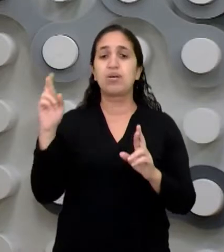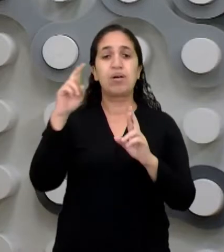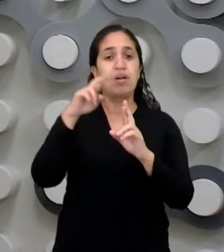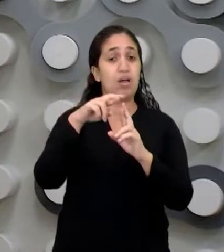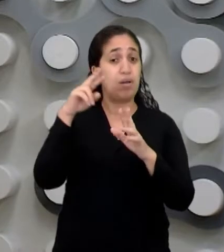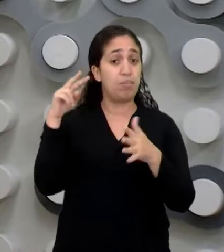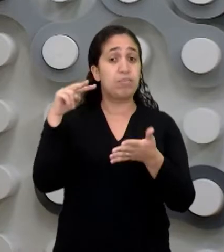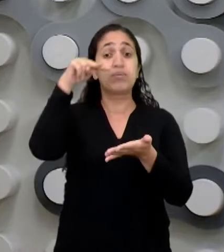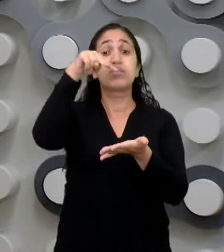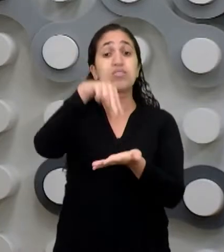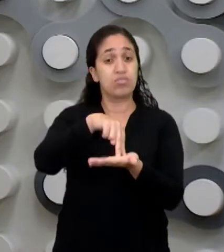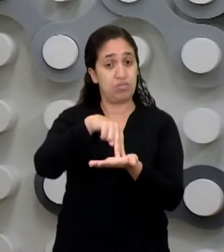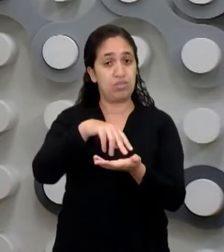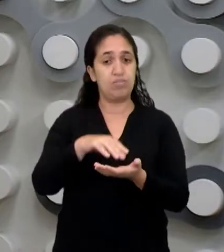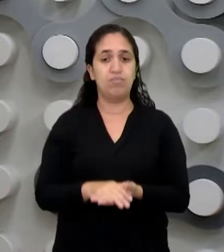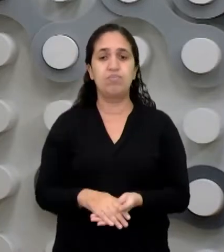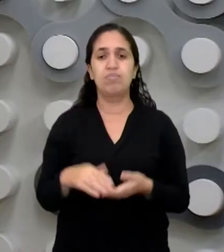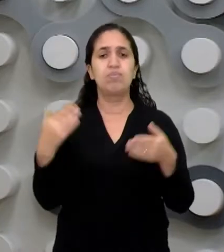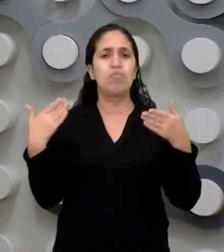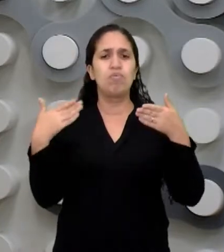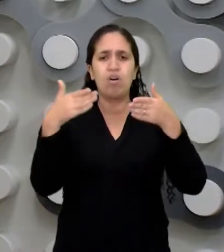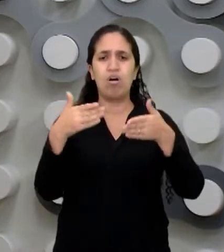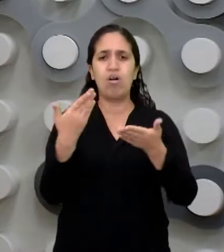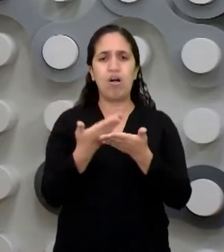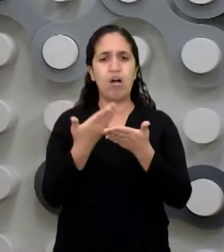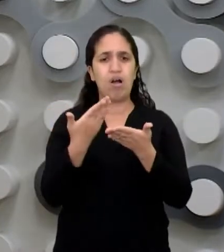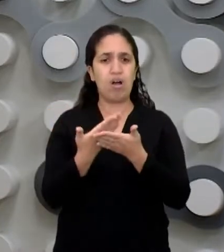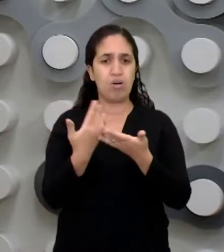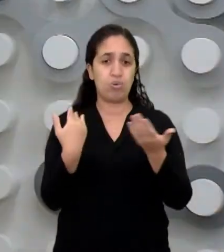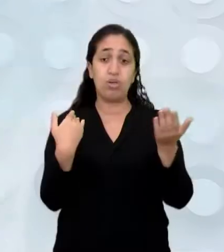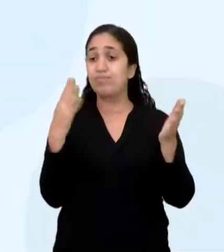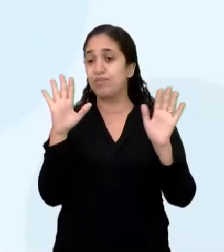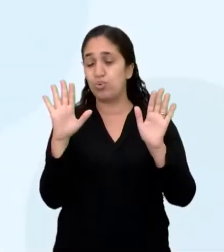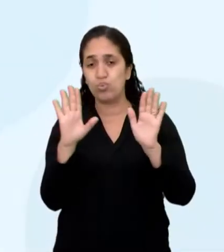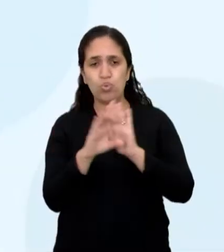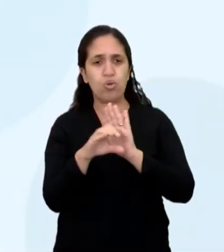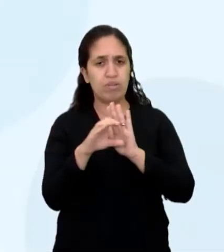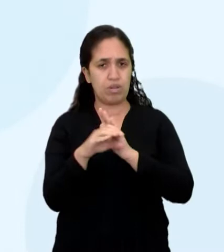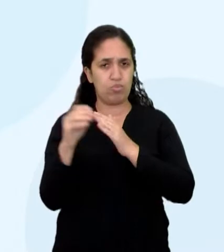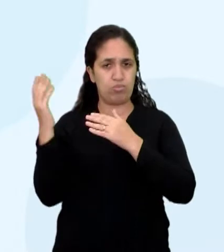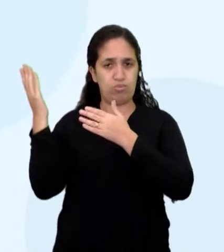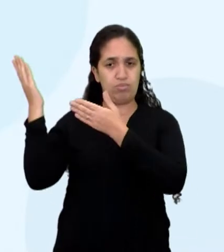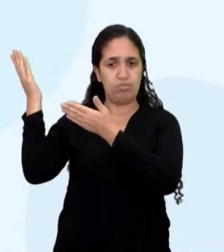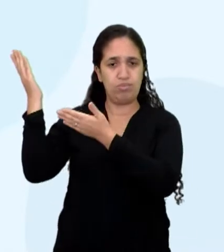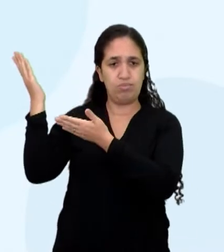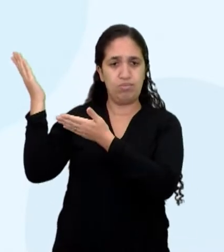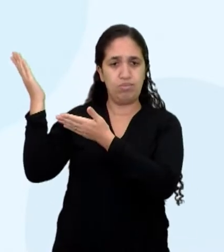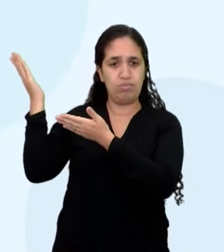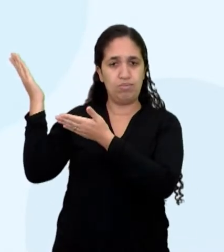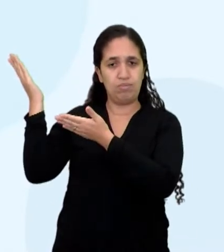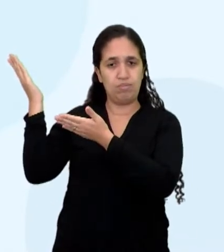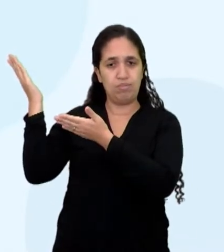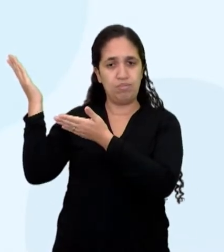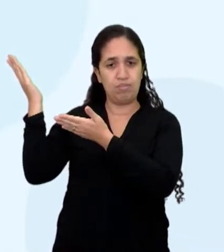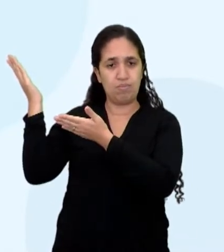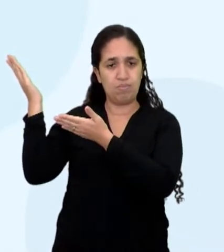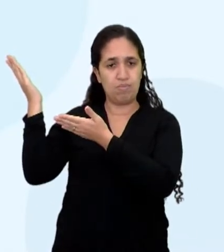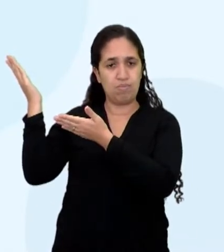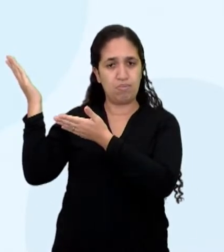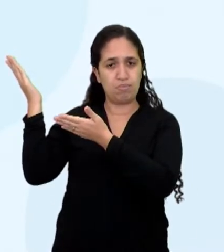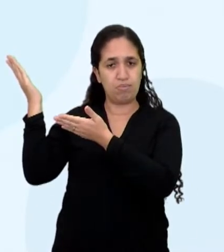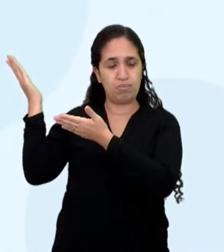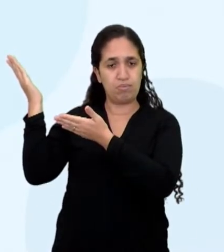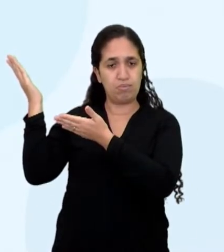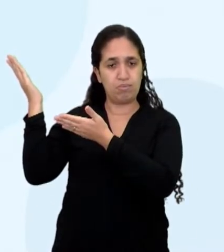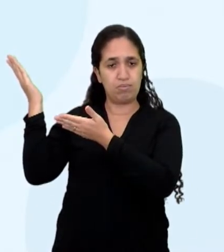representatividade. O foco da aula, né, o conteúdo da aula, desculpa, é esse daí, ó, que está na tela. Aula na metodologia Word Café. A